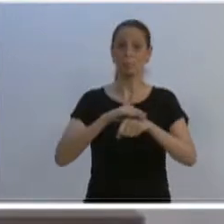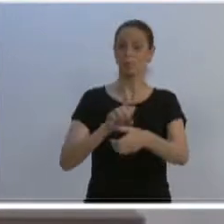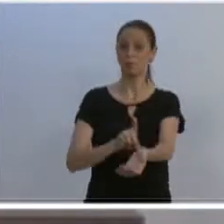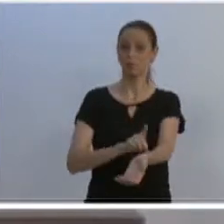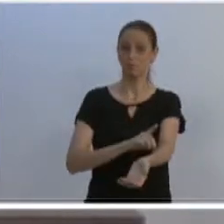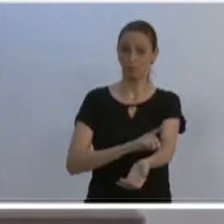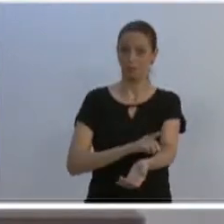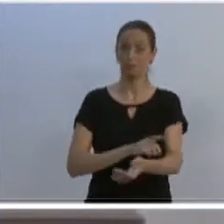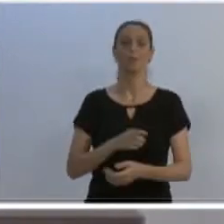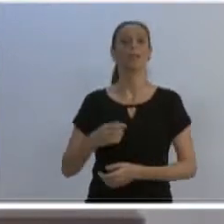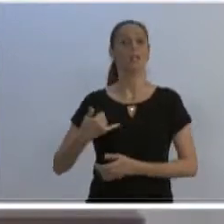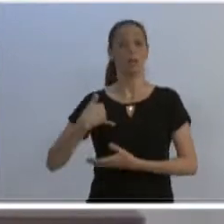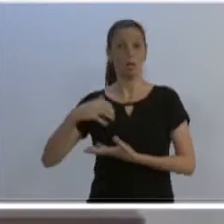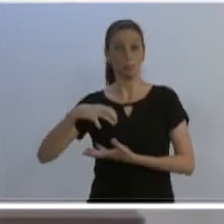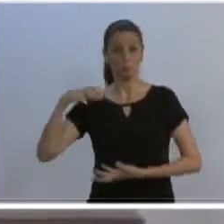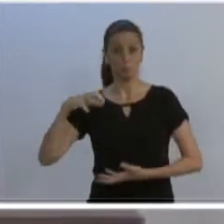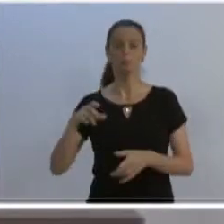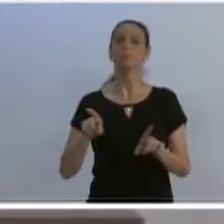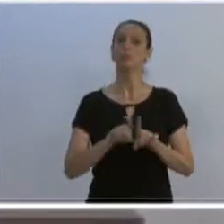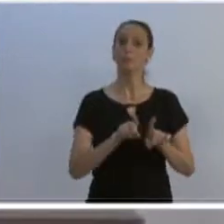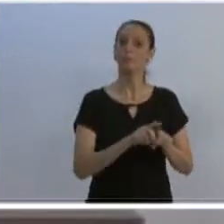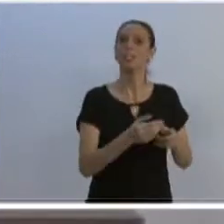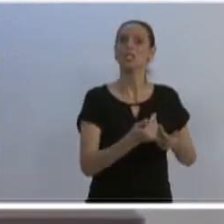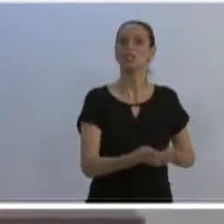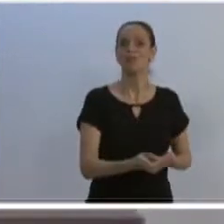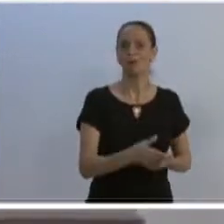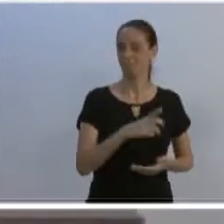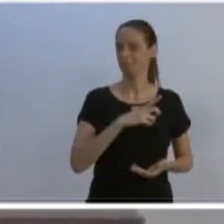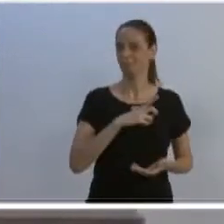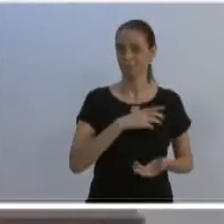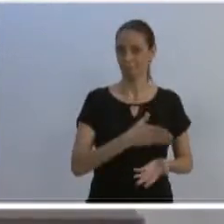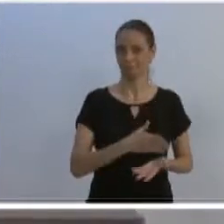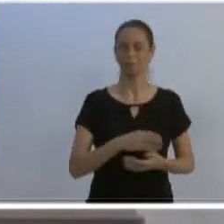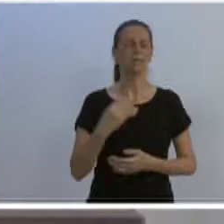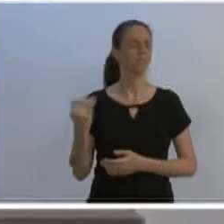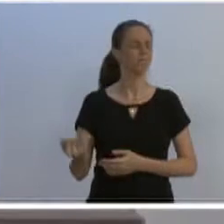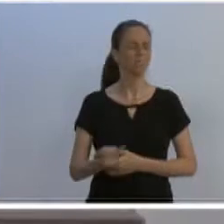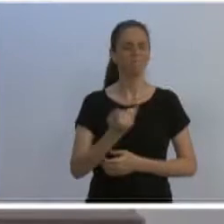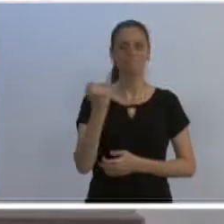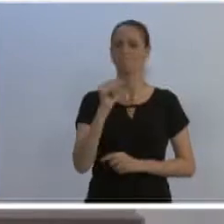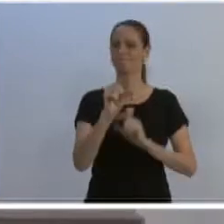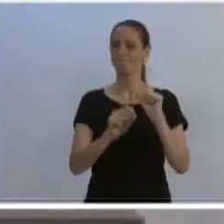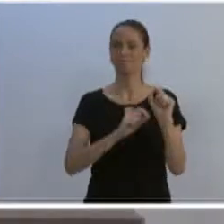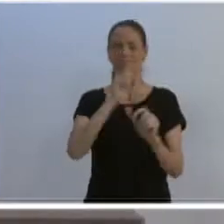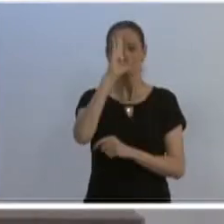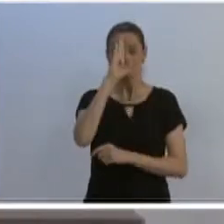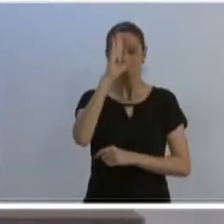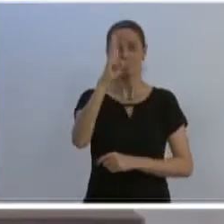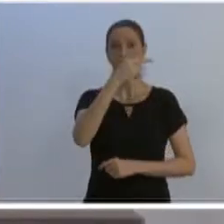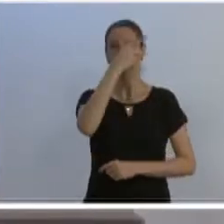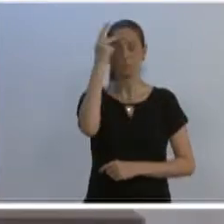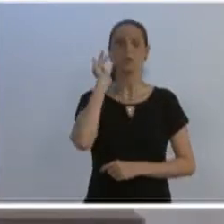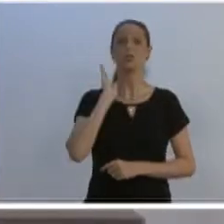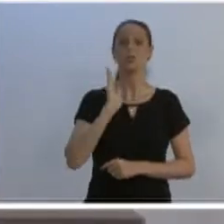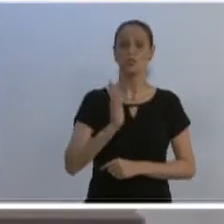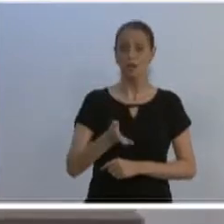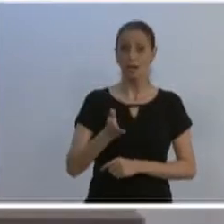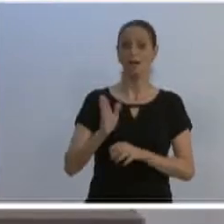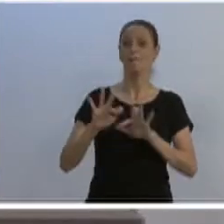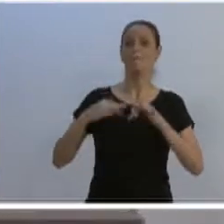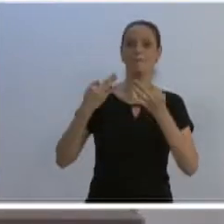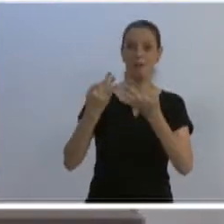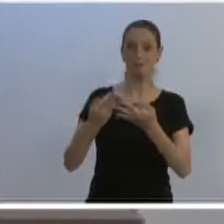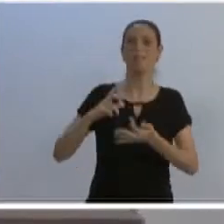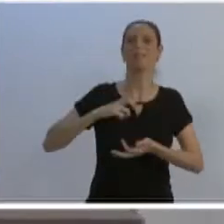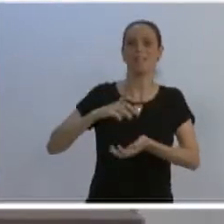só entre os adultos, mas também entre os jovens. É muito importante, principalmente aquelas pessoas que já têm um histórico familiar,